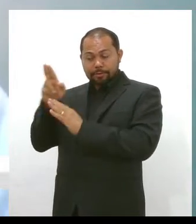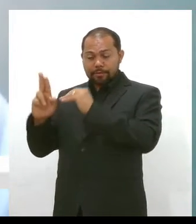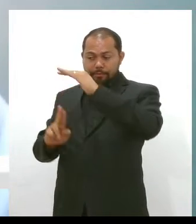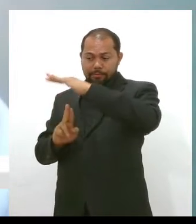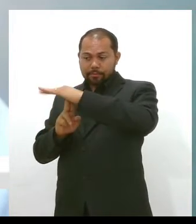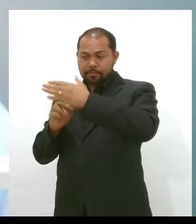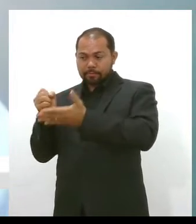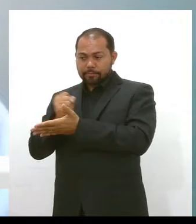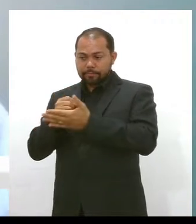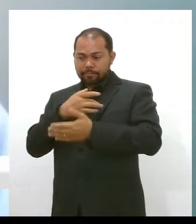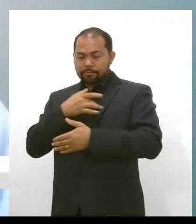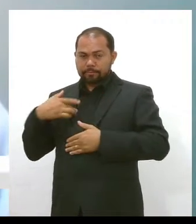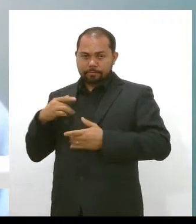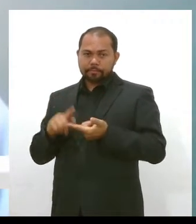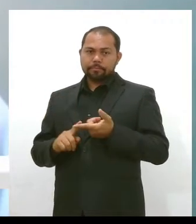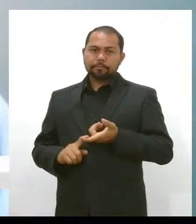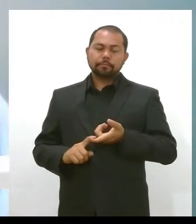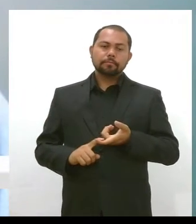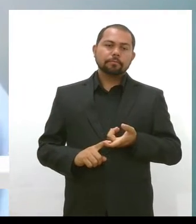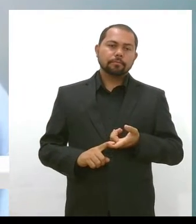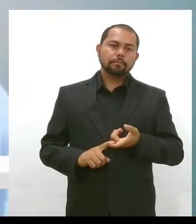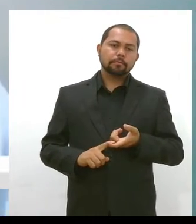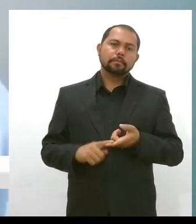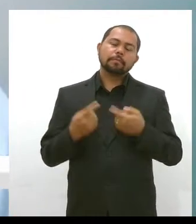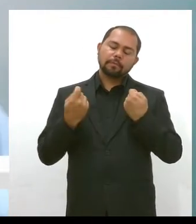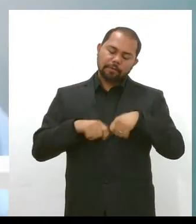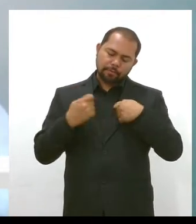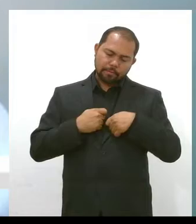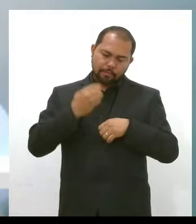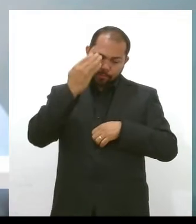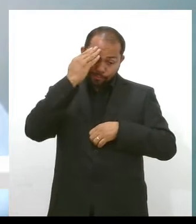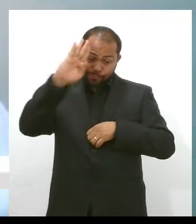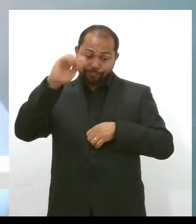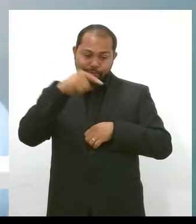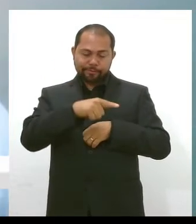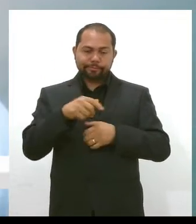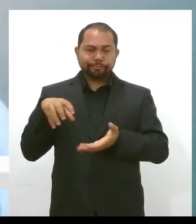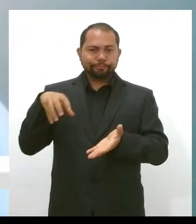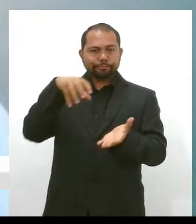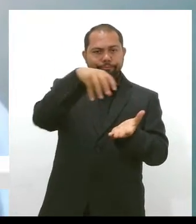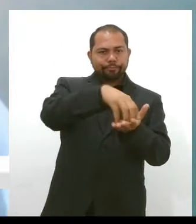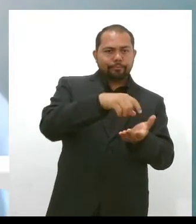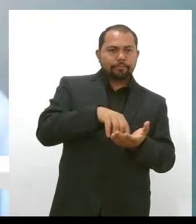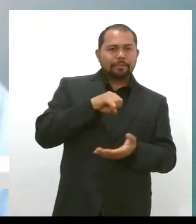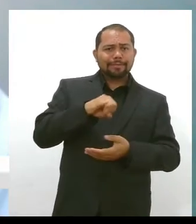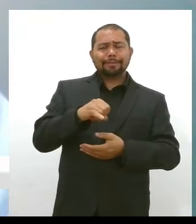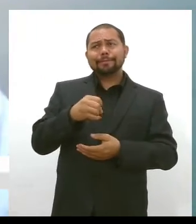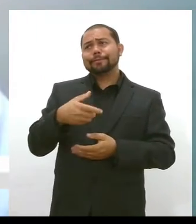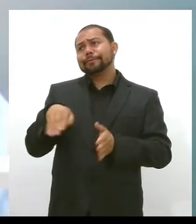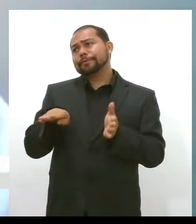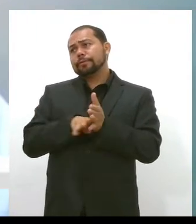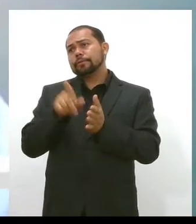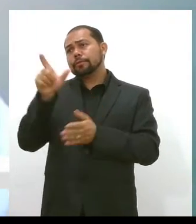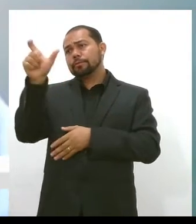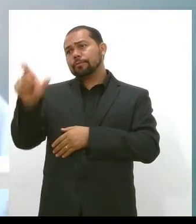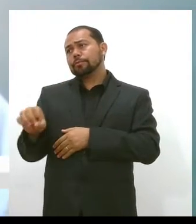da prioridade do atendimento. Então, se chega uma pessoa só para fazer um exame de rotina, ela toma a vaga daquela